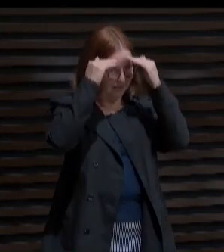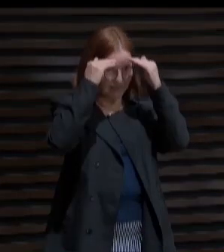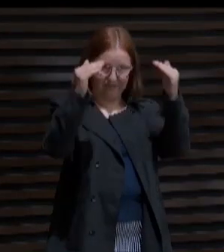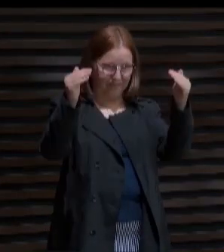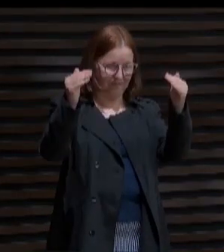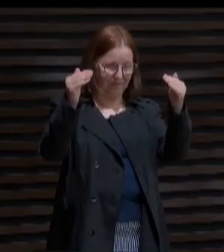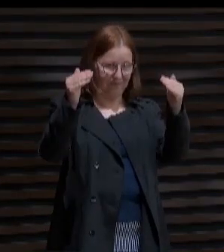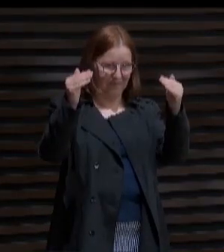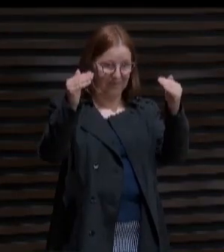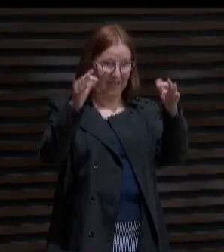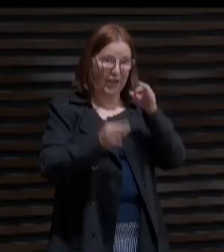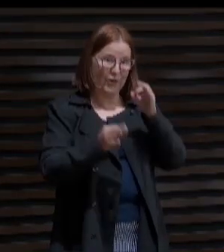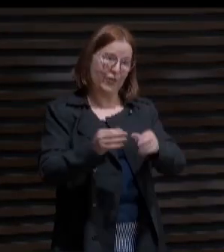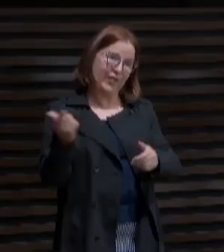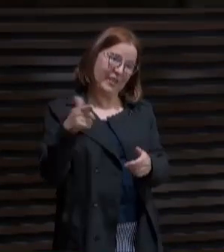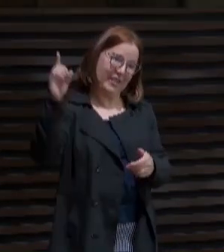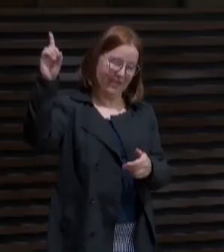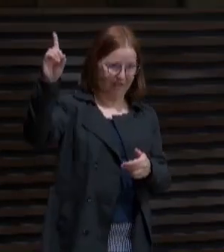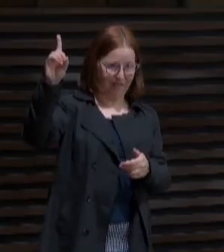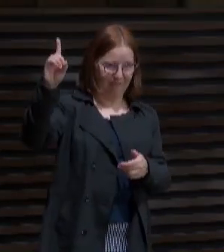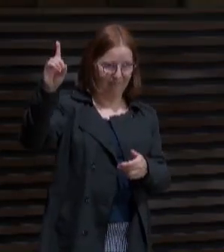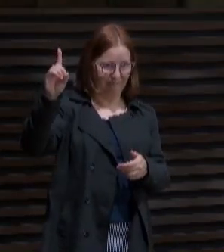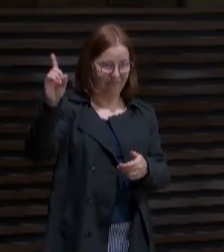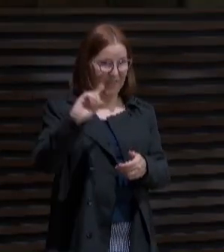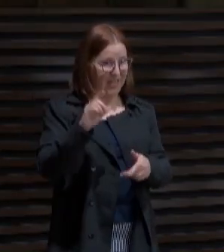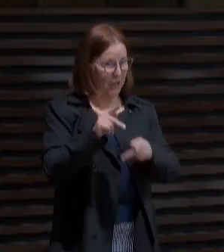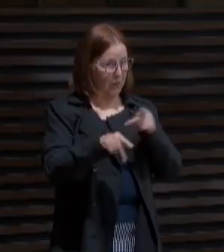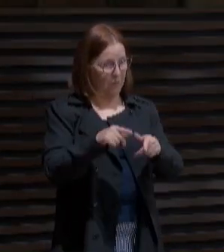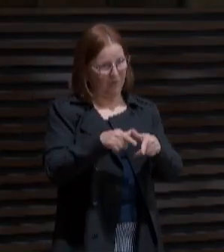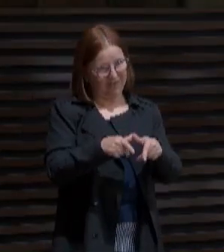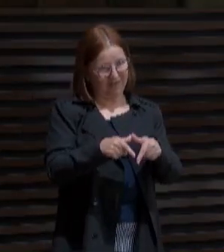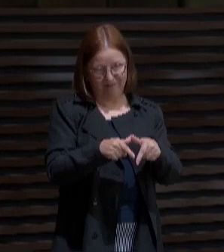à que vem de Deus. Nem os israelitas.